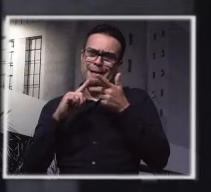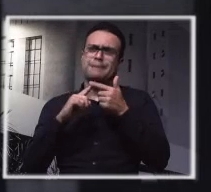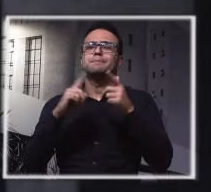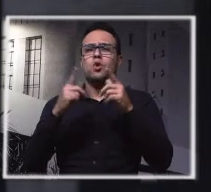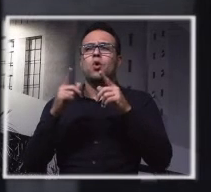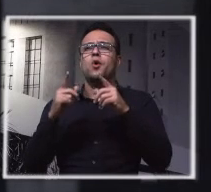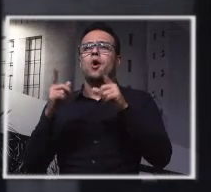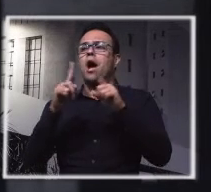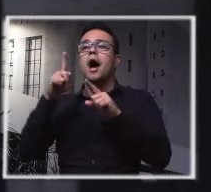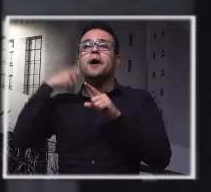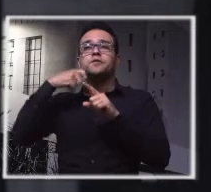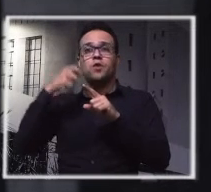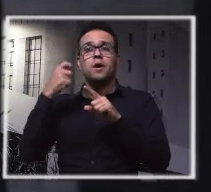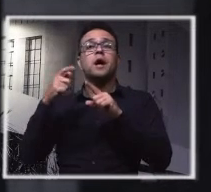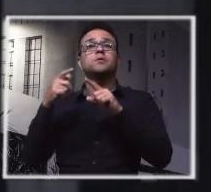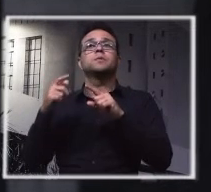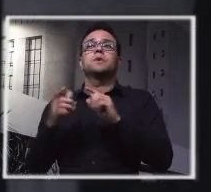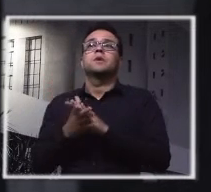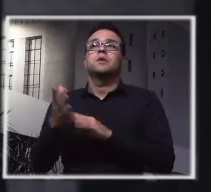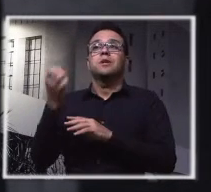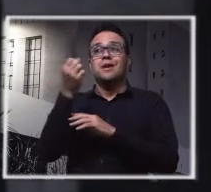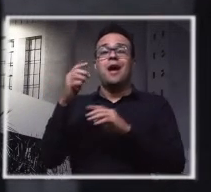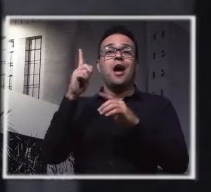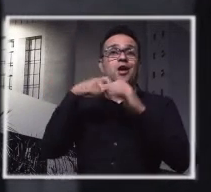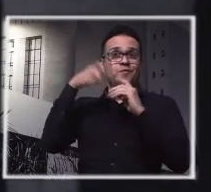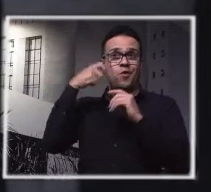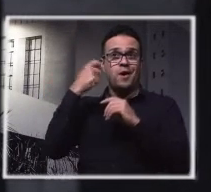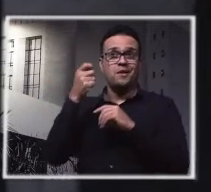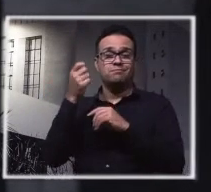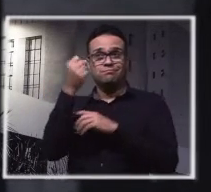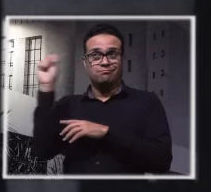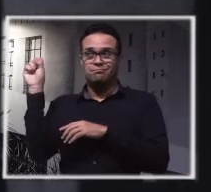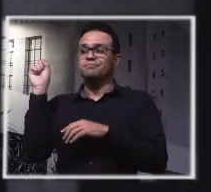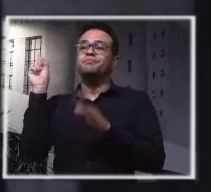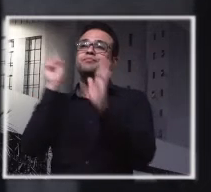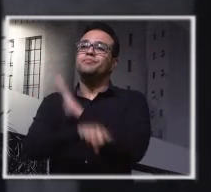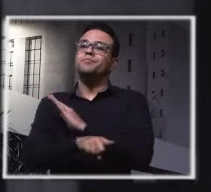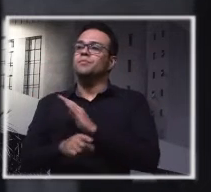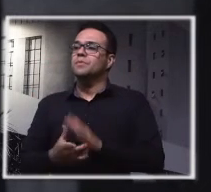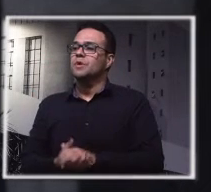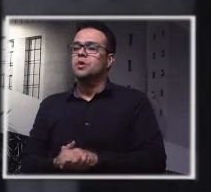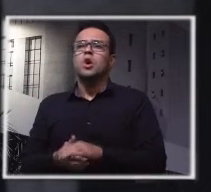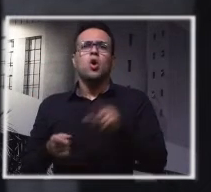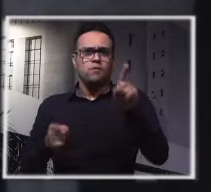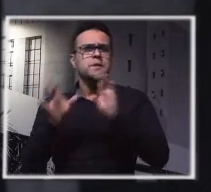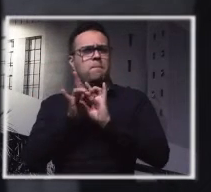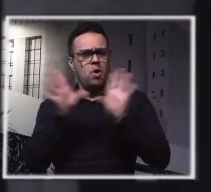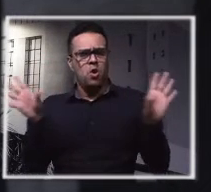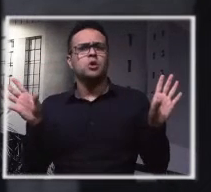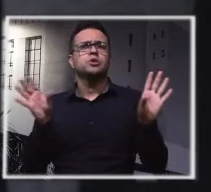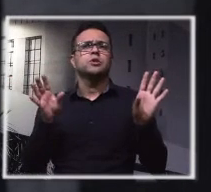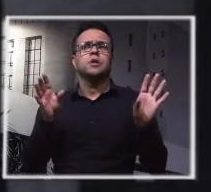criminosa. Quando o advogado da defesa, então, no momento das suas perguntas, ele perguntou a ela, você poderia falar